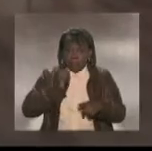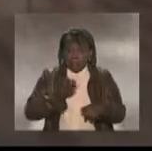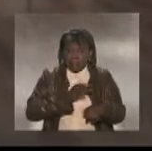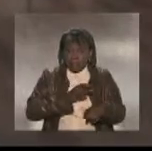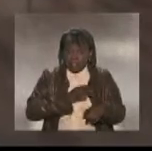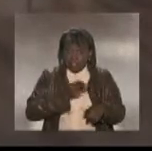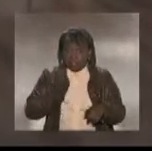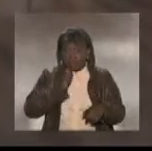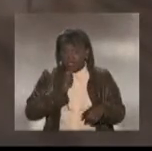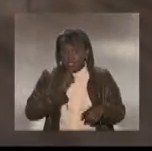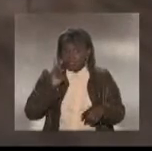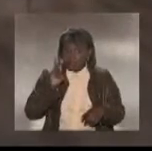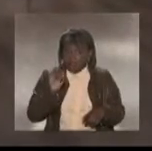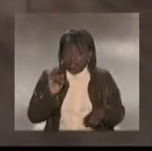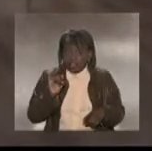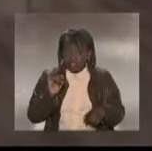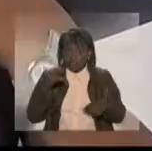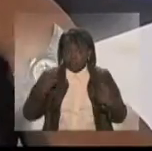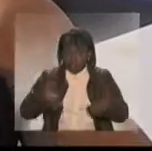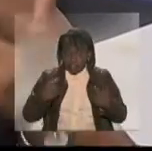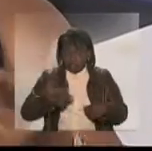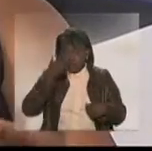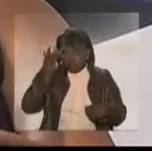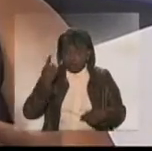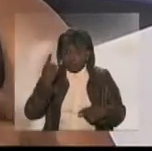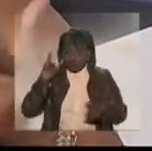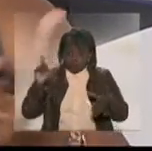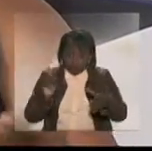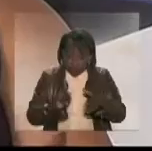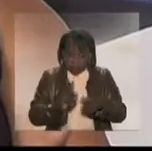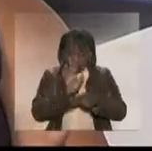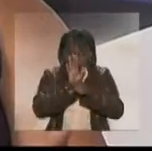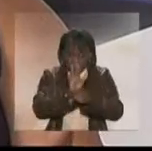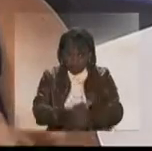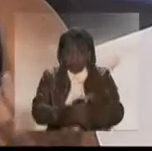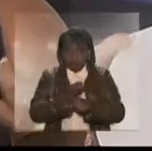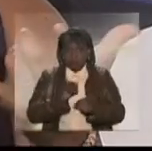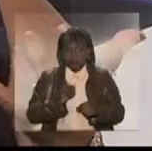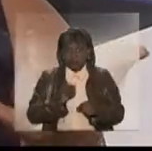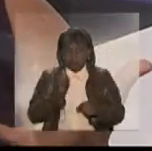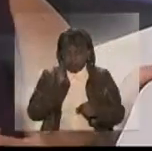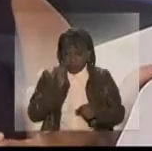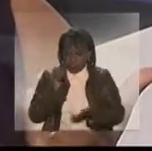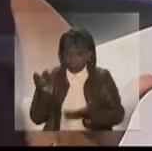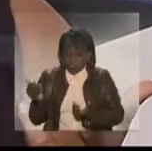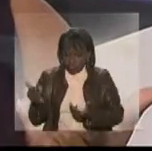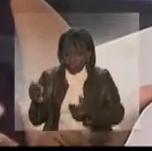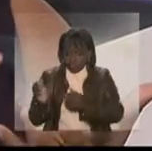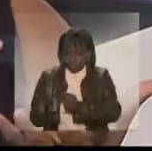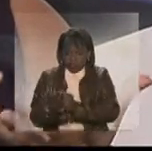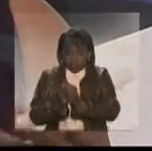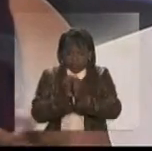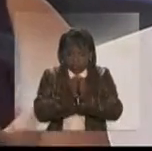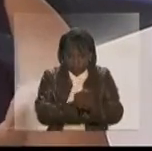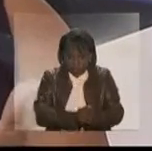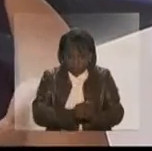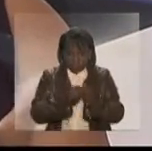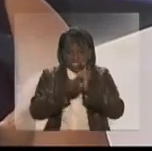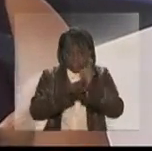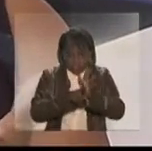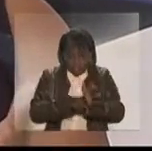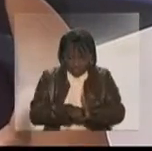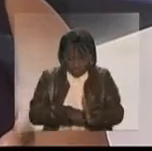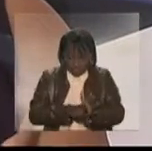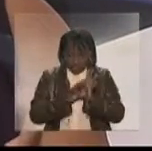da mãe e do pai, é preciso que alguém entre nesse processo, pegue essa adolescente, leve para todos